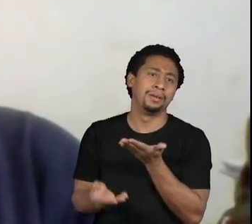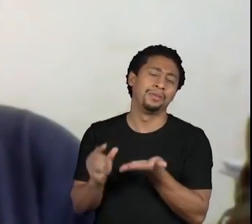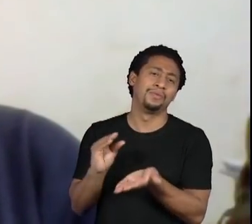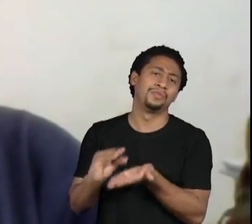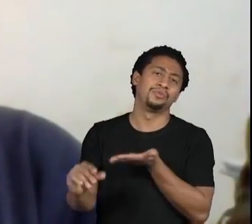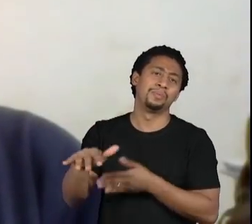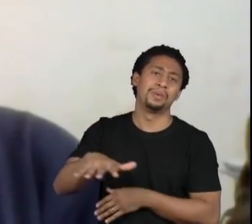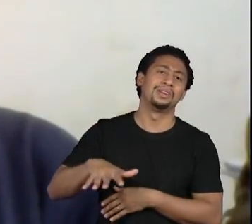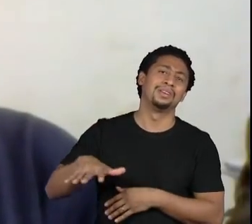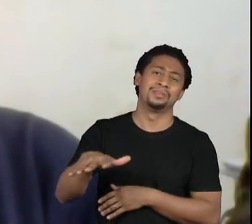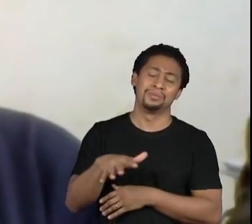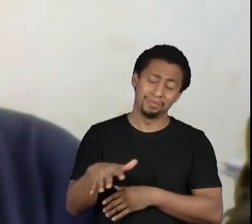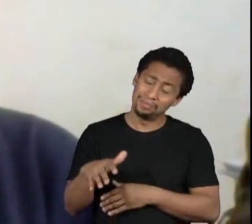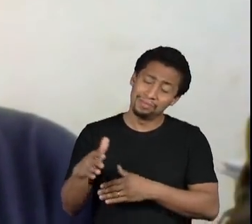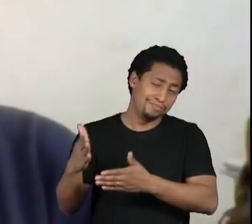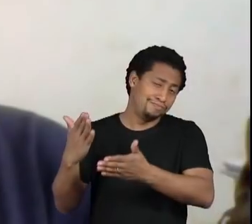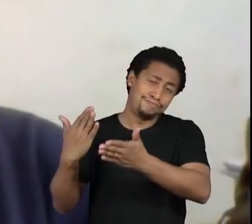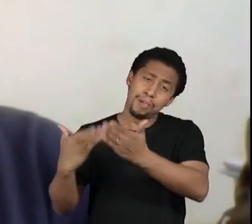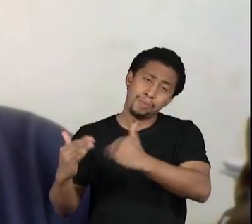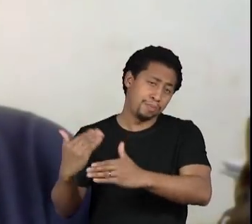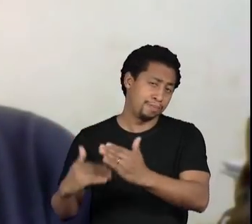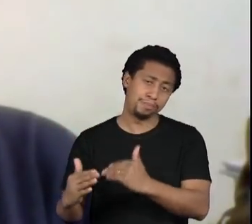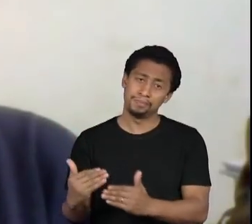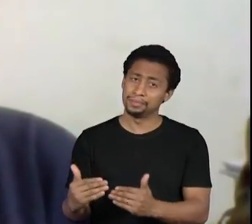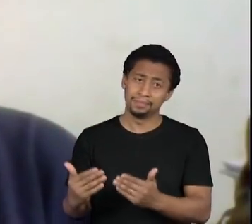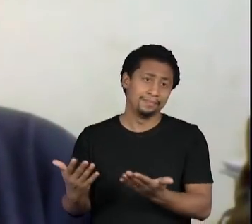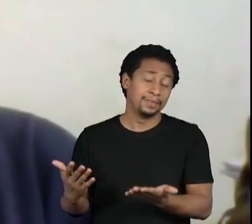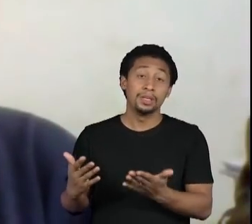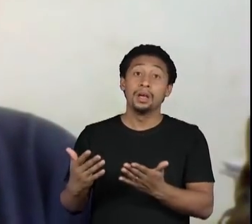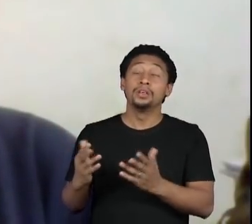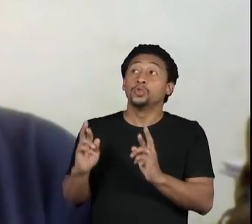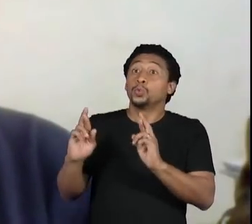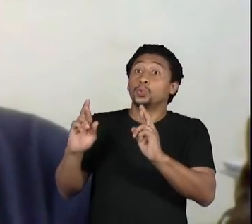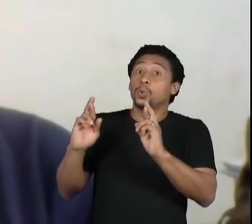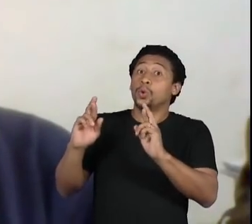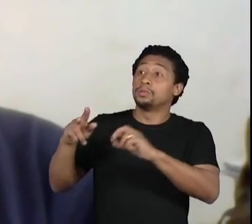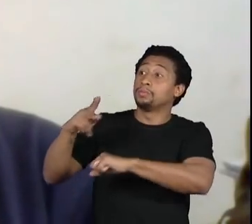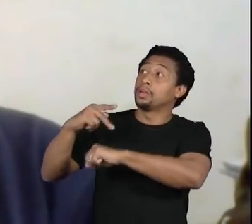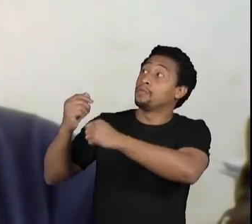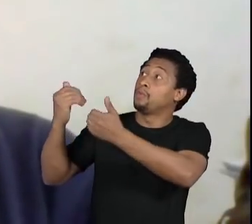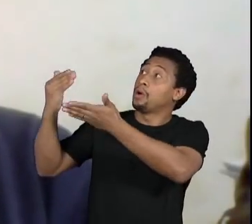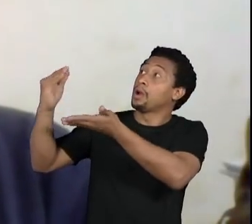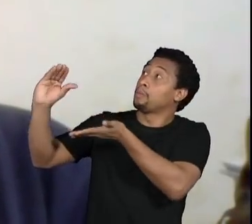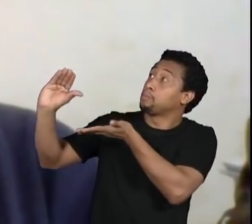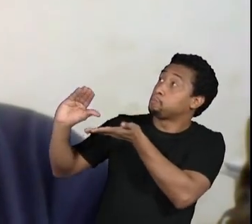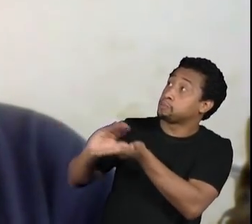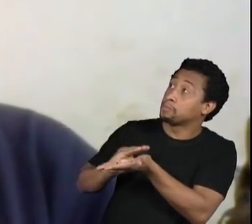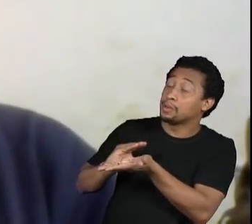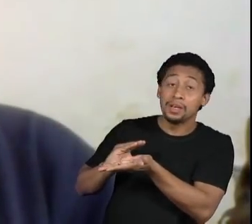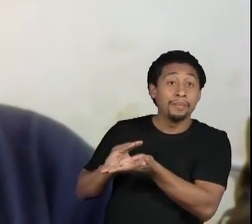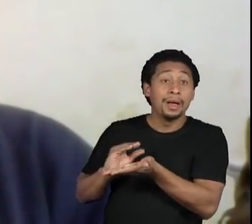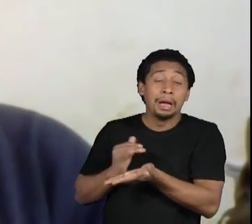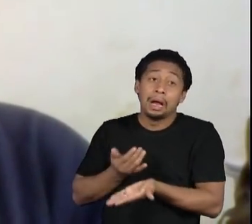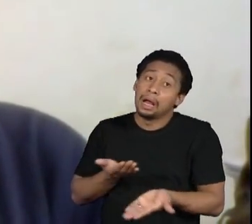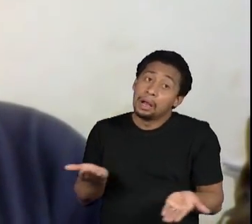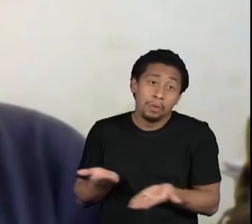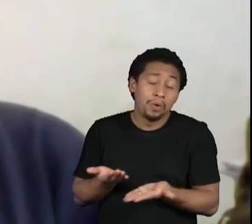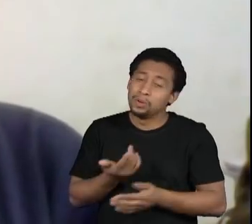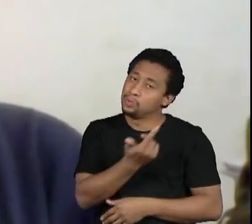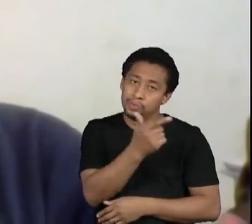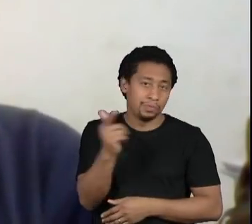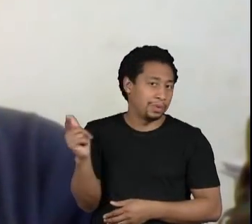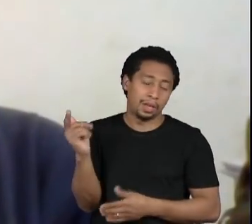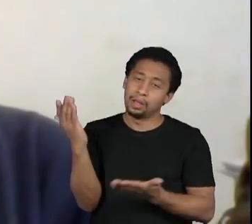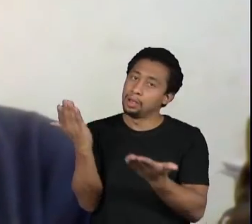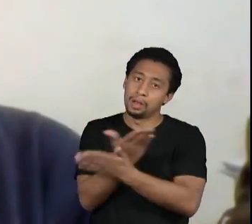prática antiga, certamente, do investimento do exterior, né, onde a gente vivia dos projetos, dos editais do exterior.